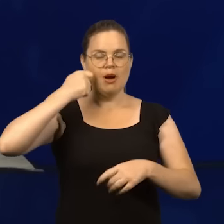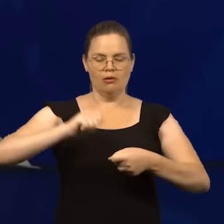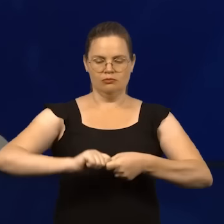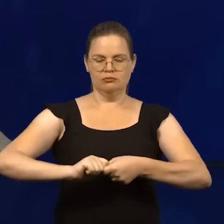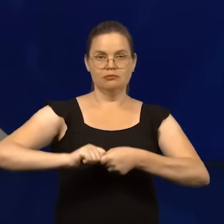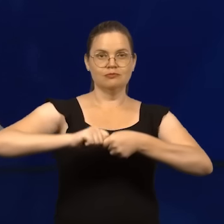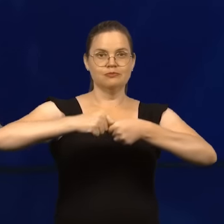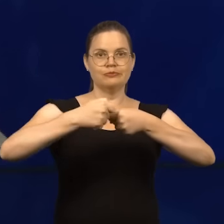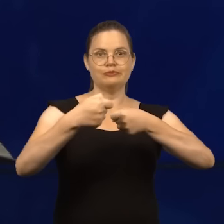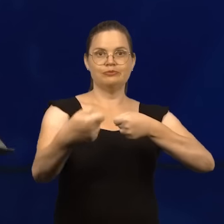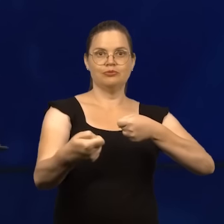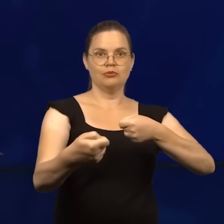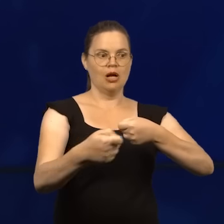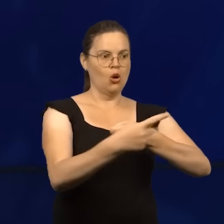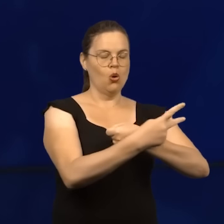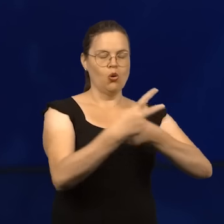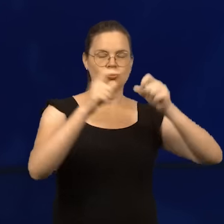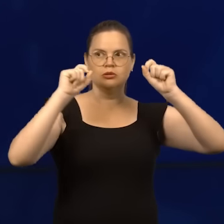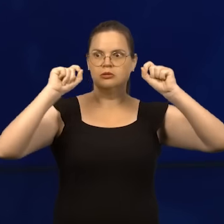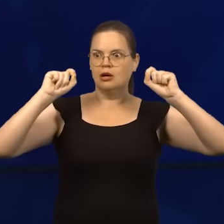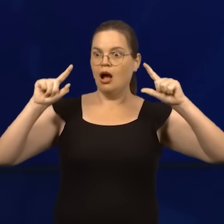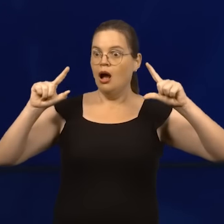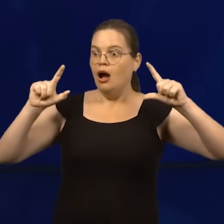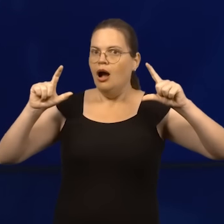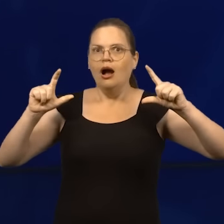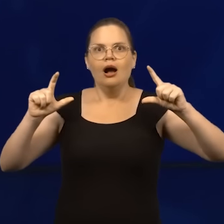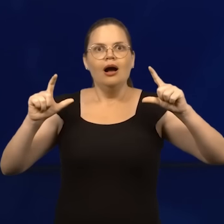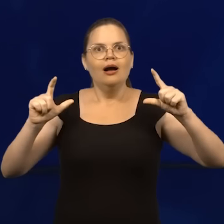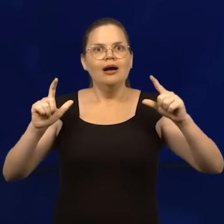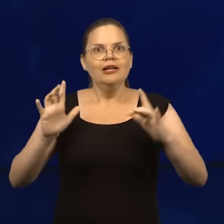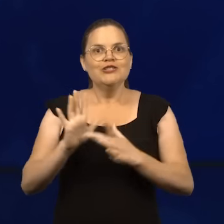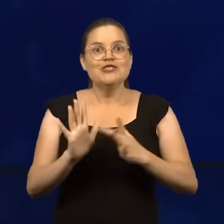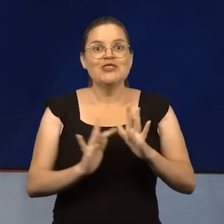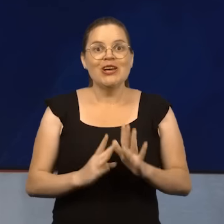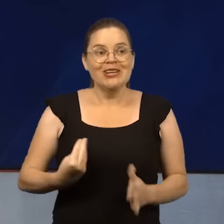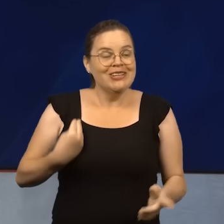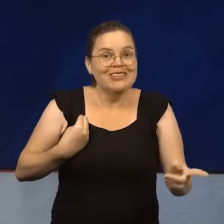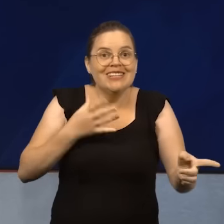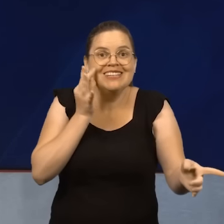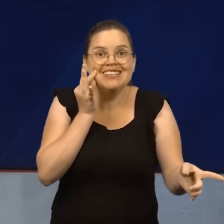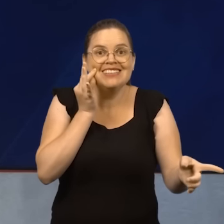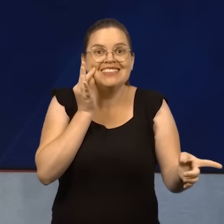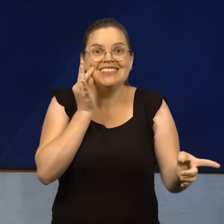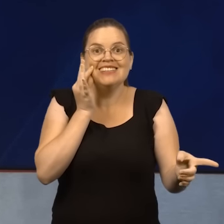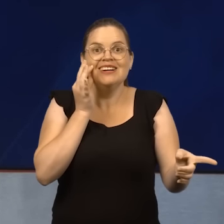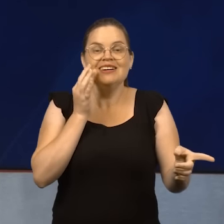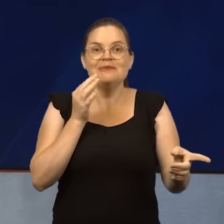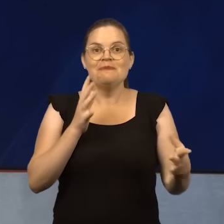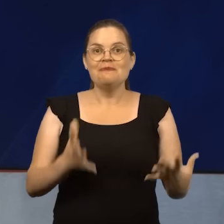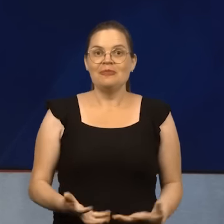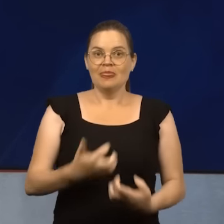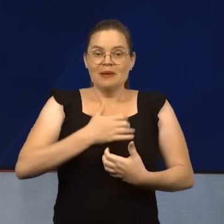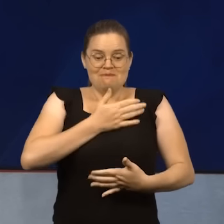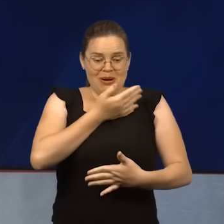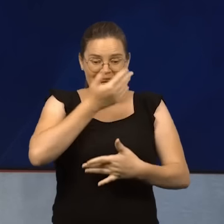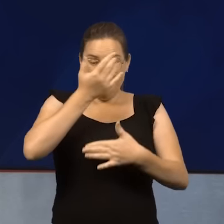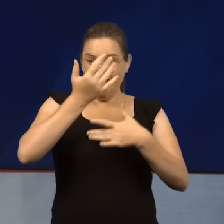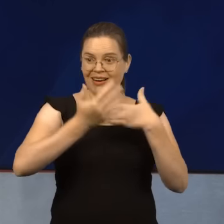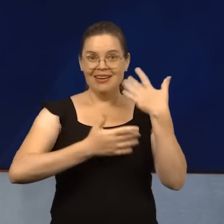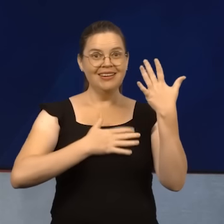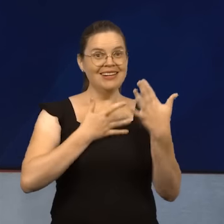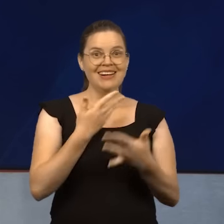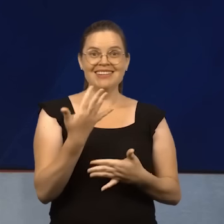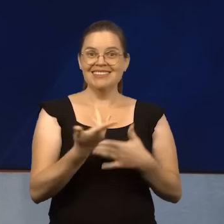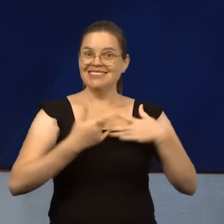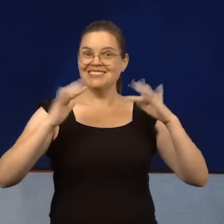abertos. Era o Salvador, era Jesus que estava com eles. E a alegria agora transbordou o coração